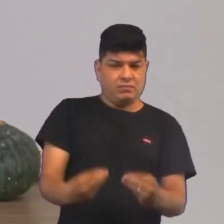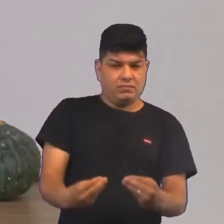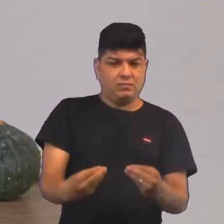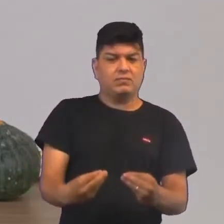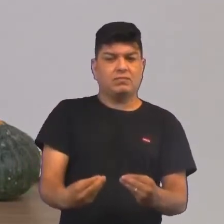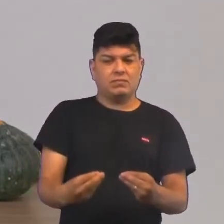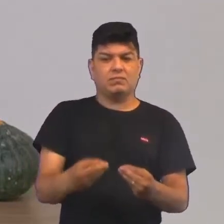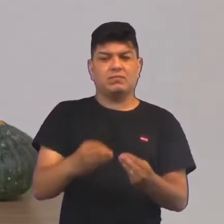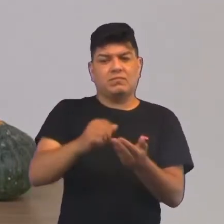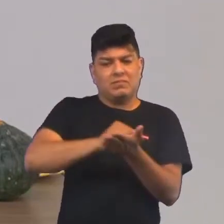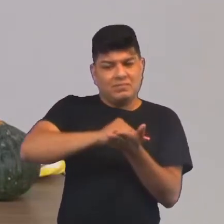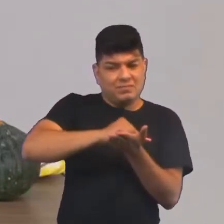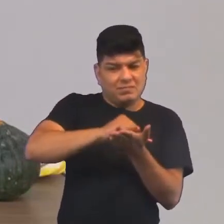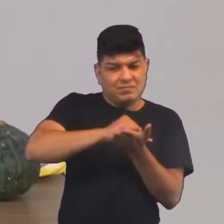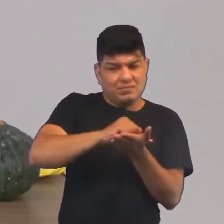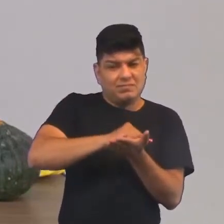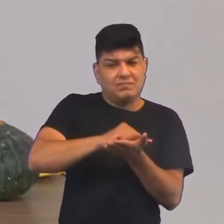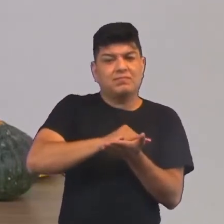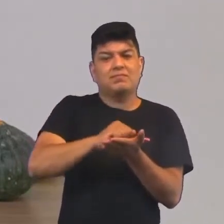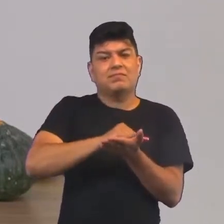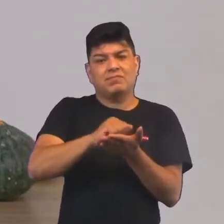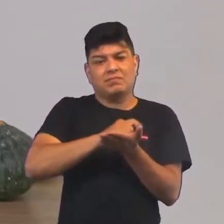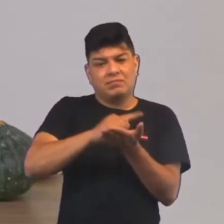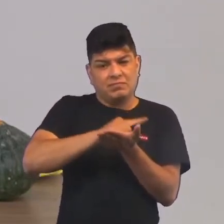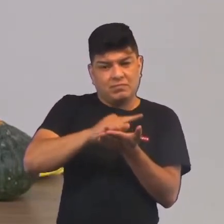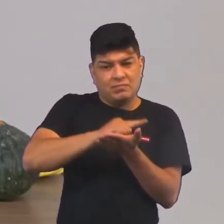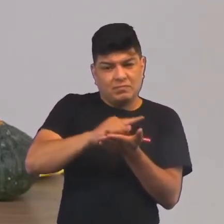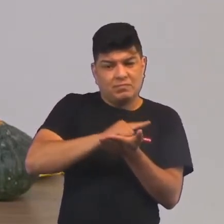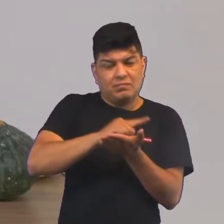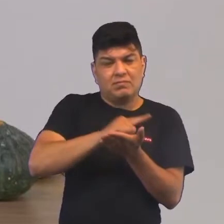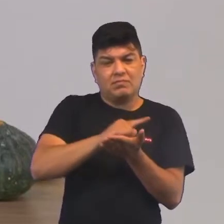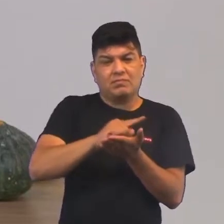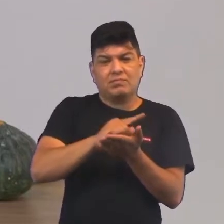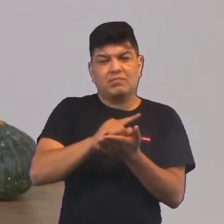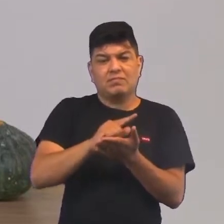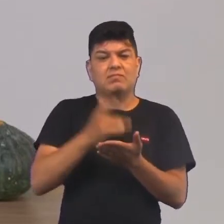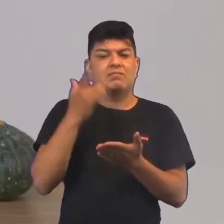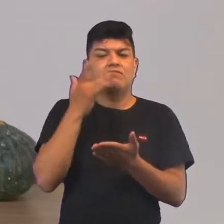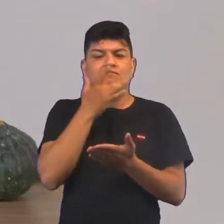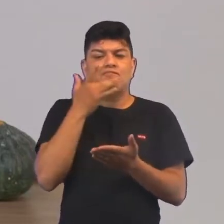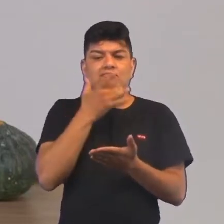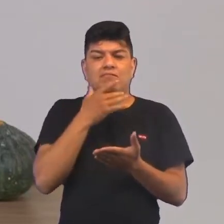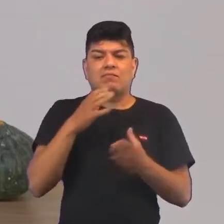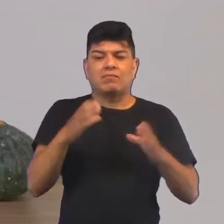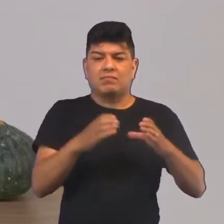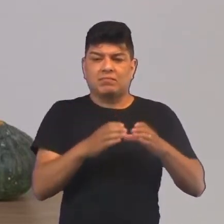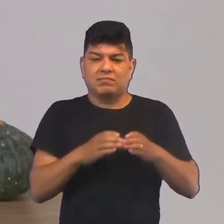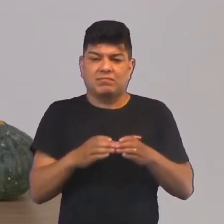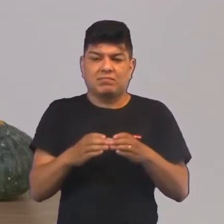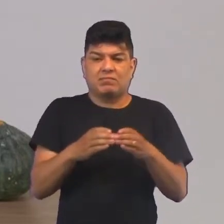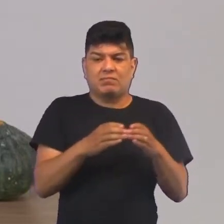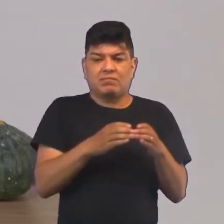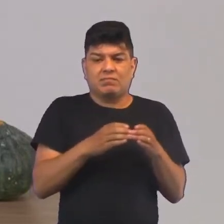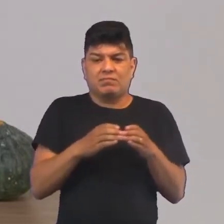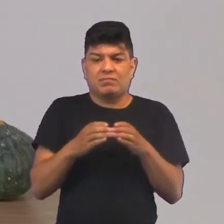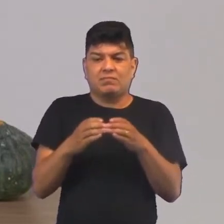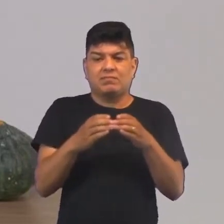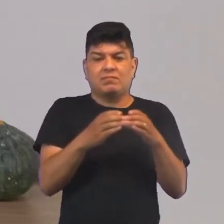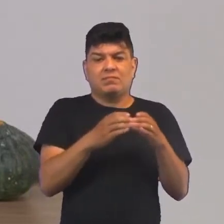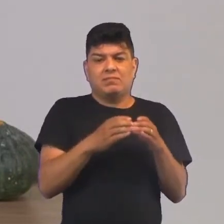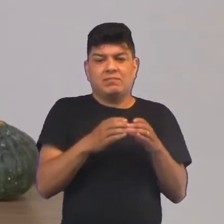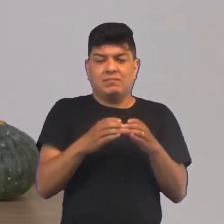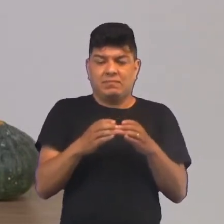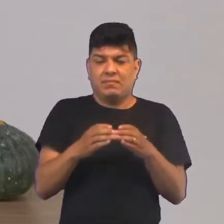legumes, lavou muito bem e fez uma deliciosa sopa. Muito